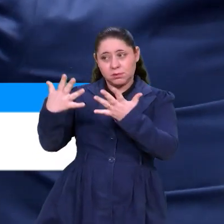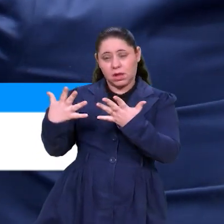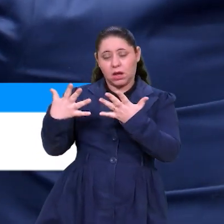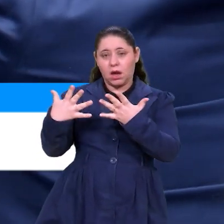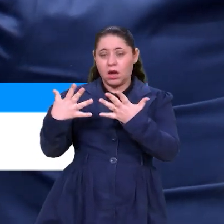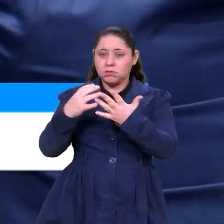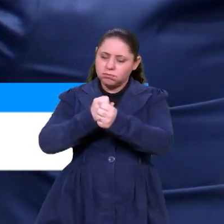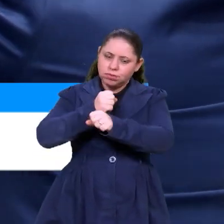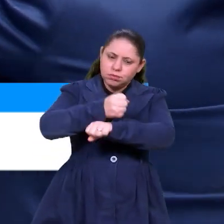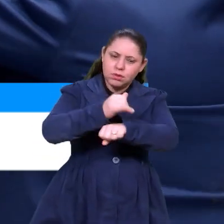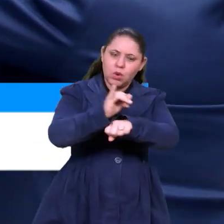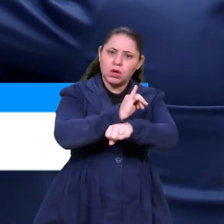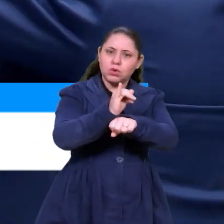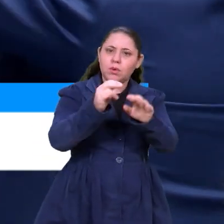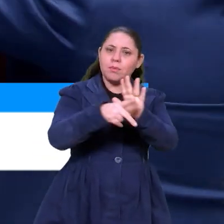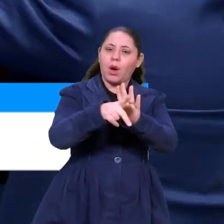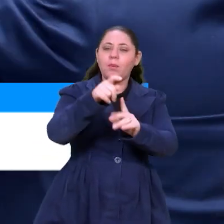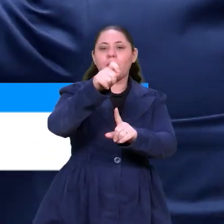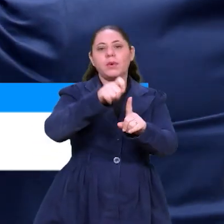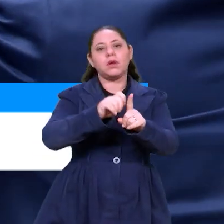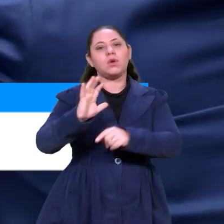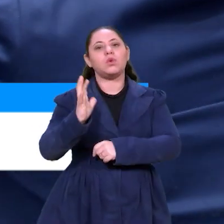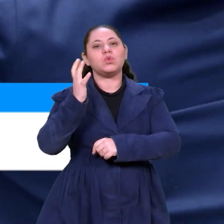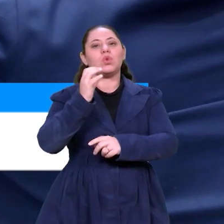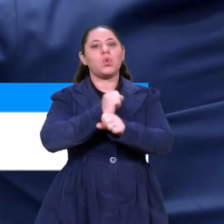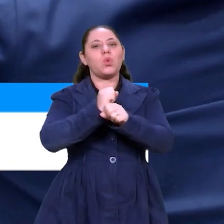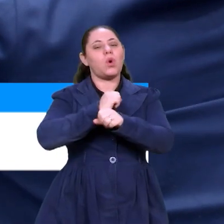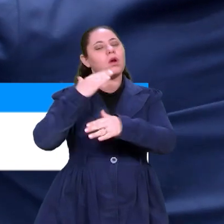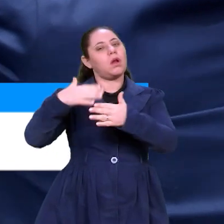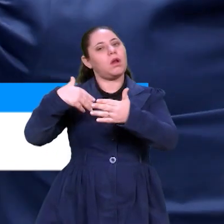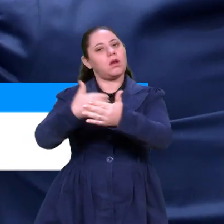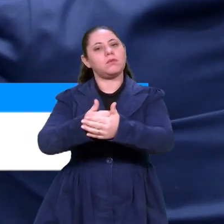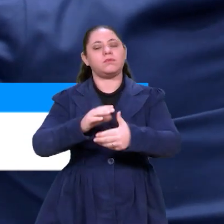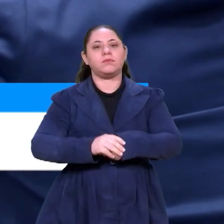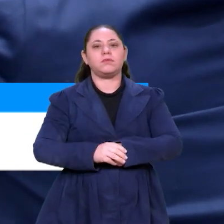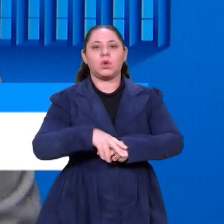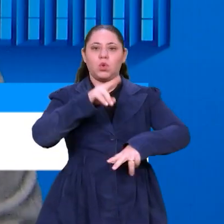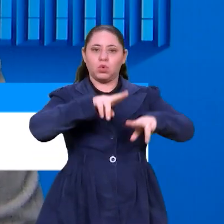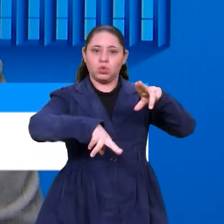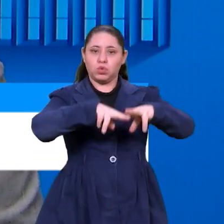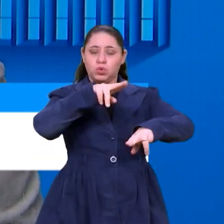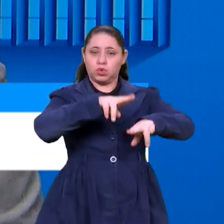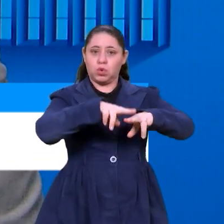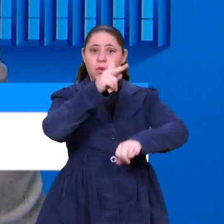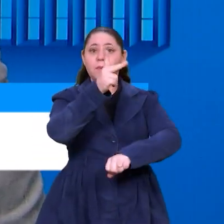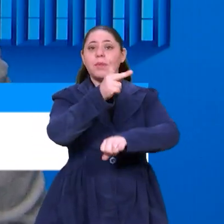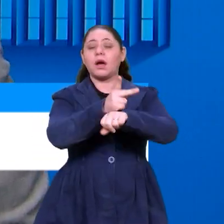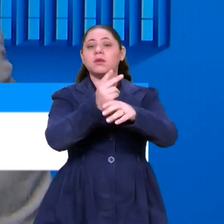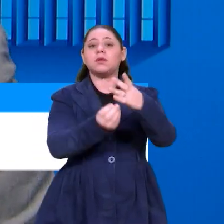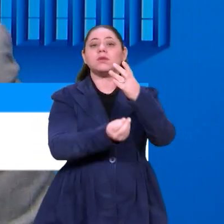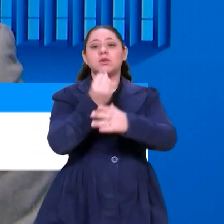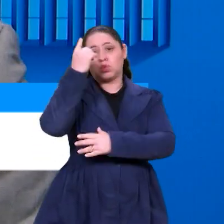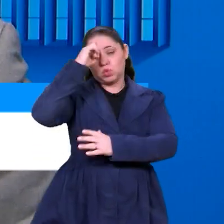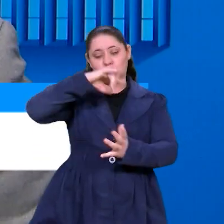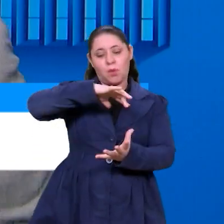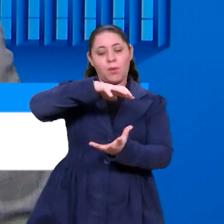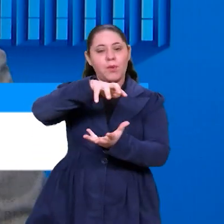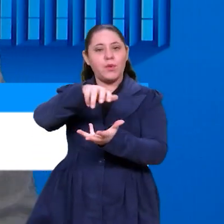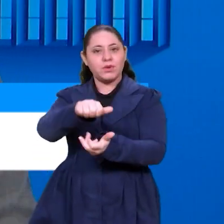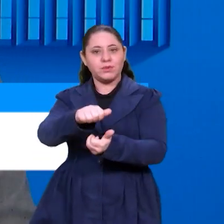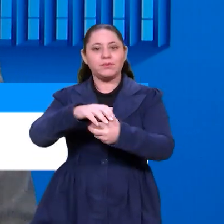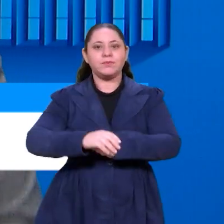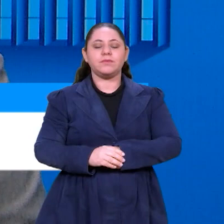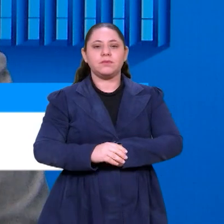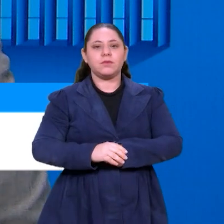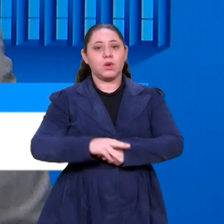ações de enfrentamento que se concentram neste mês acontecem o ano todo. O Junho Prata nasceu do